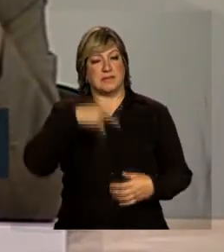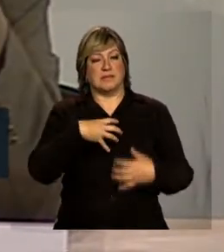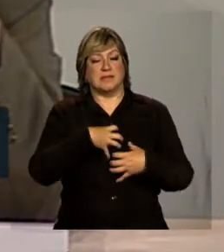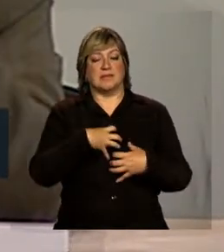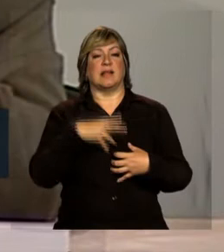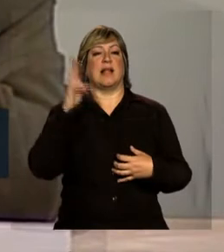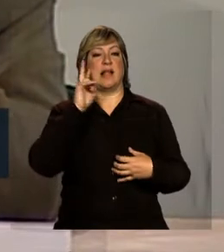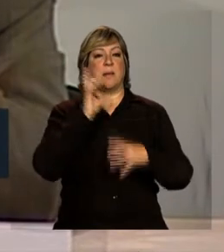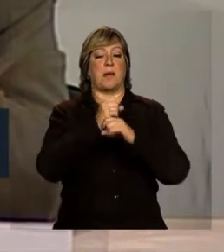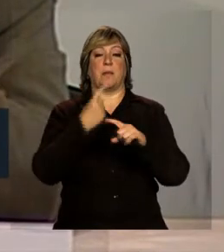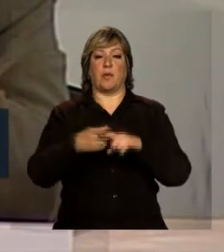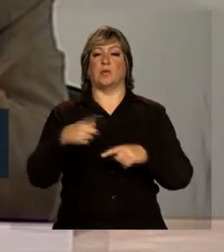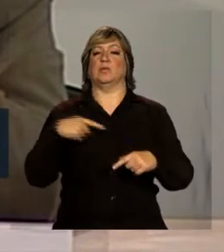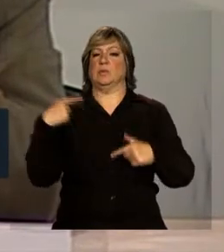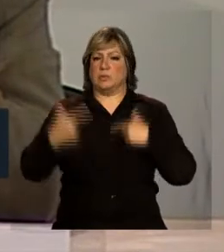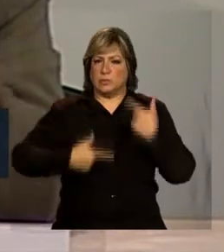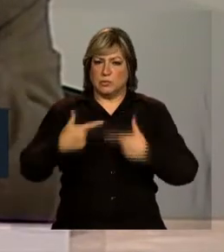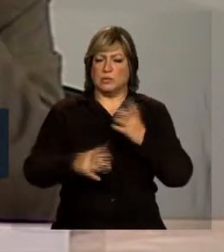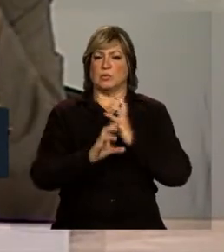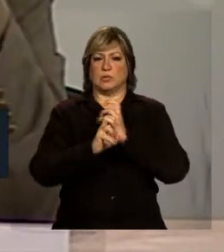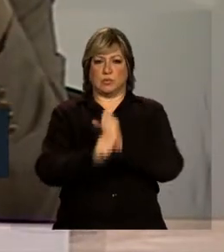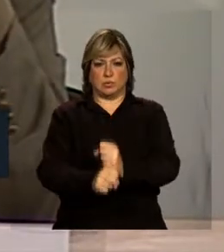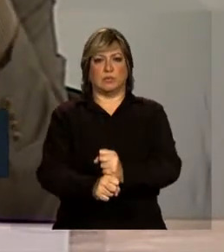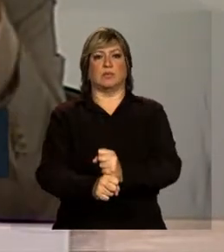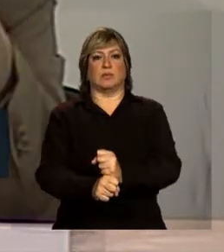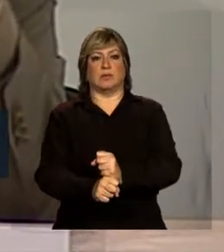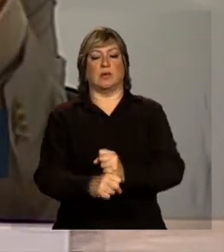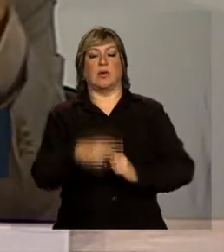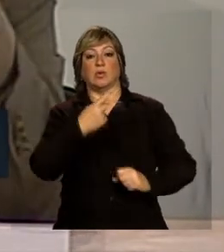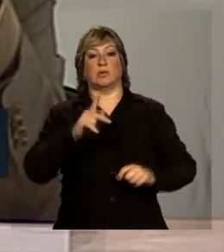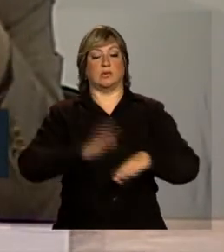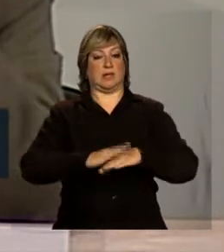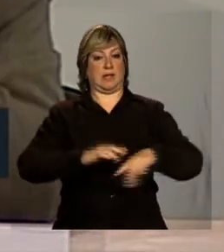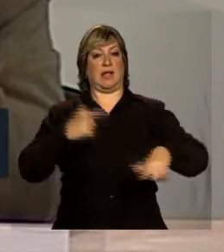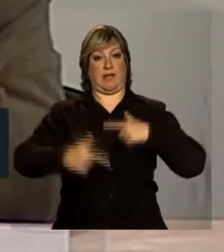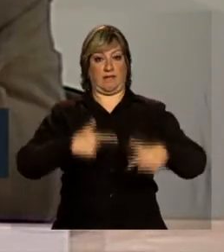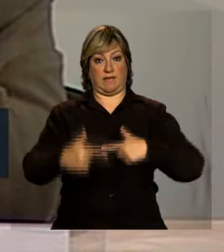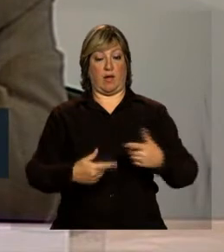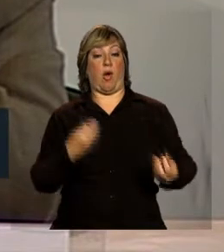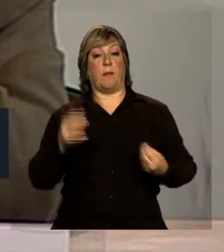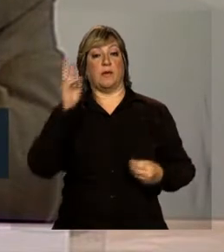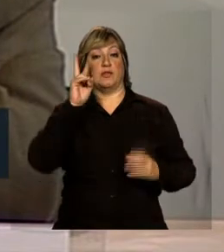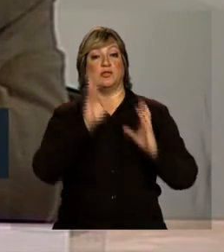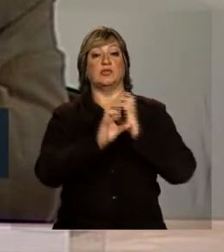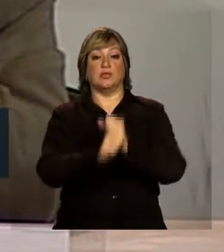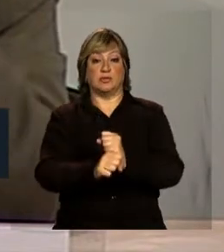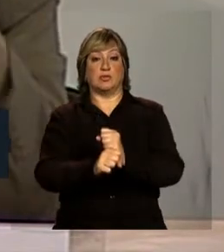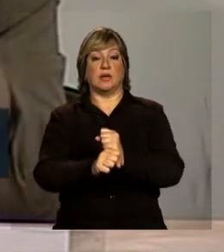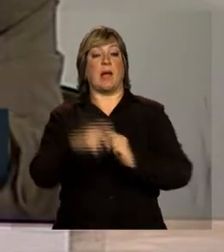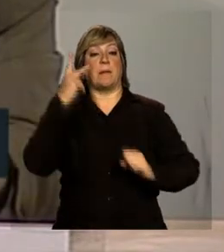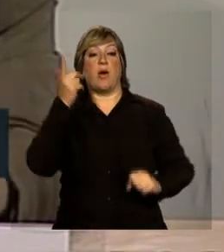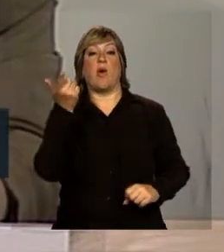sido, ao longo da vida, um batalhador nos seus afazeres como historiador para